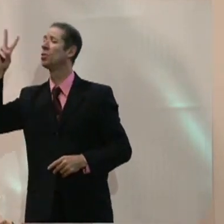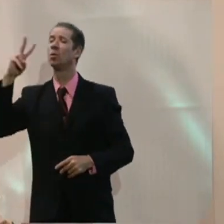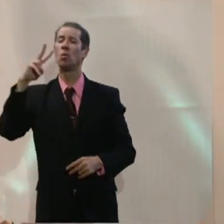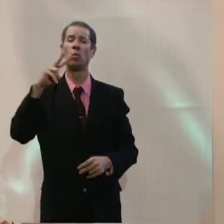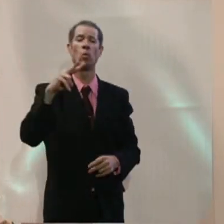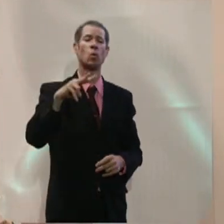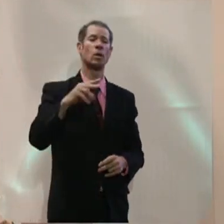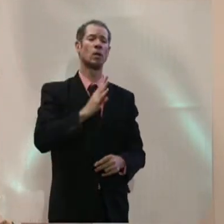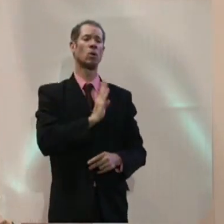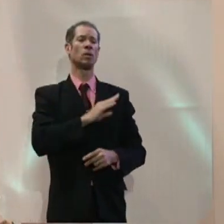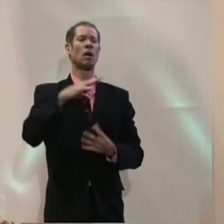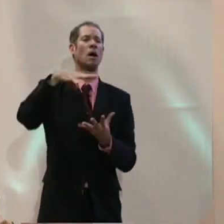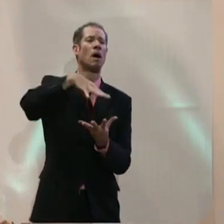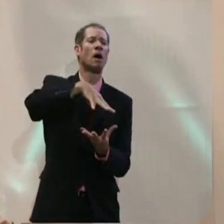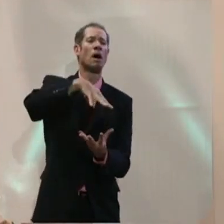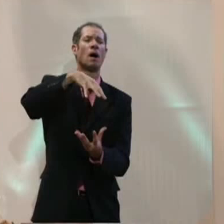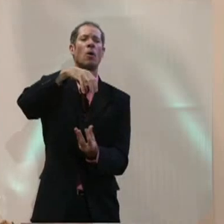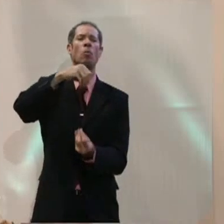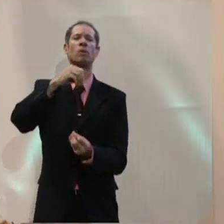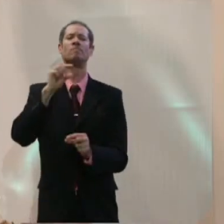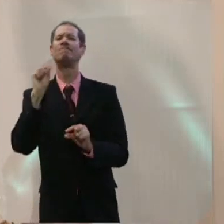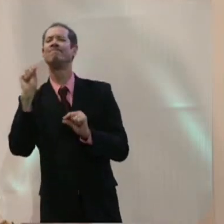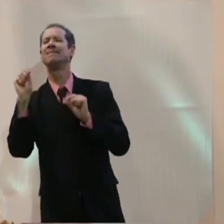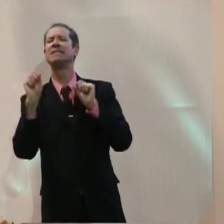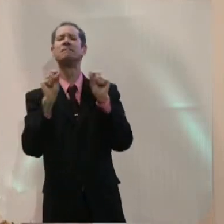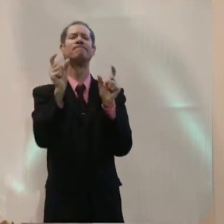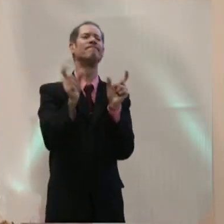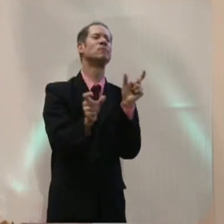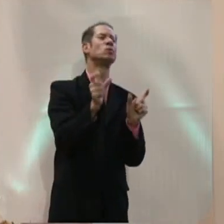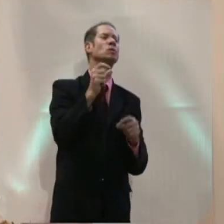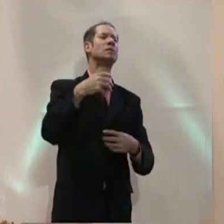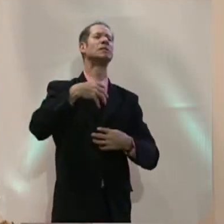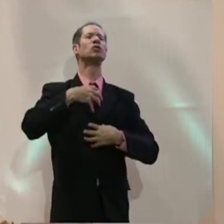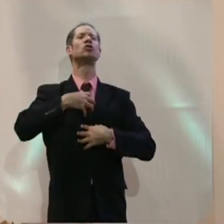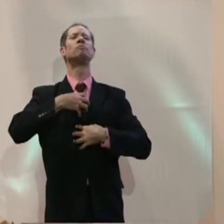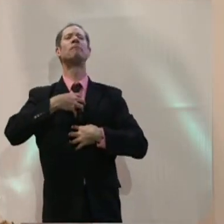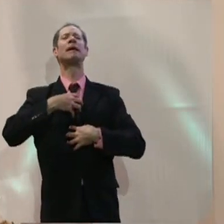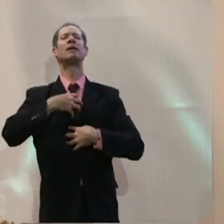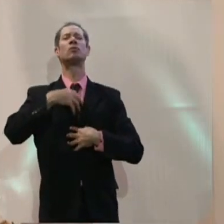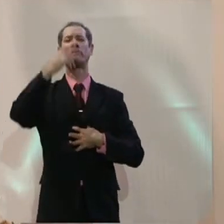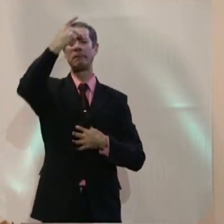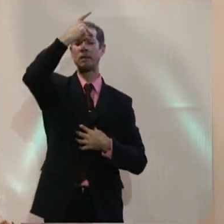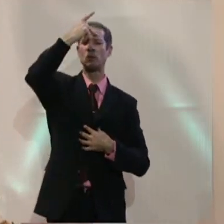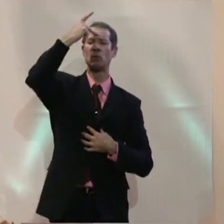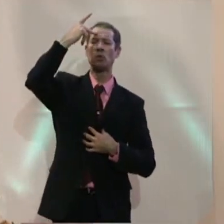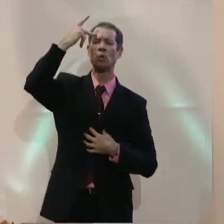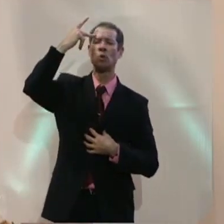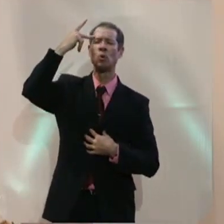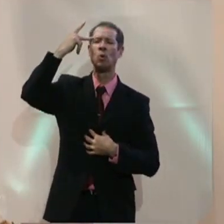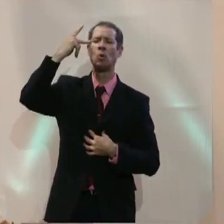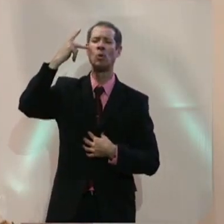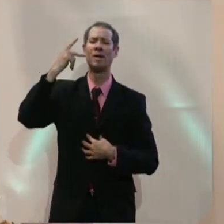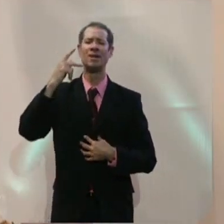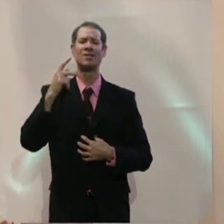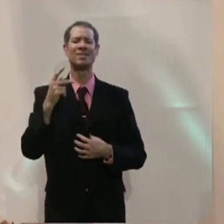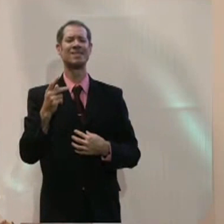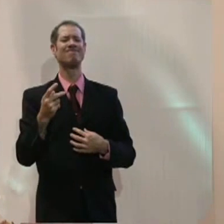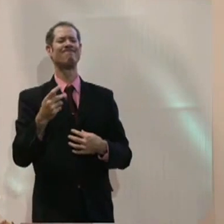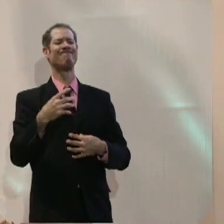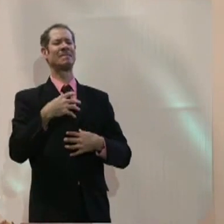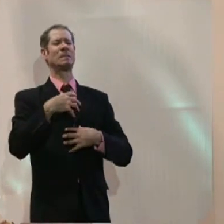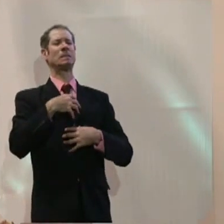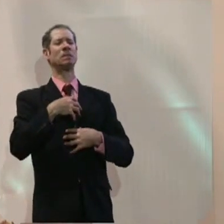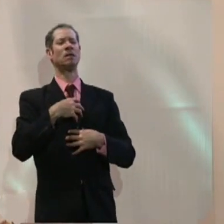para a alma. Olha, Senhor, para os sentimentos, aqueles que são falados e aqueles que não são